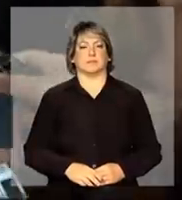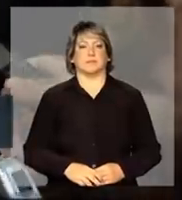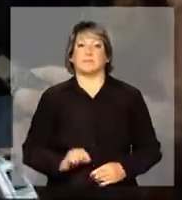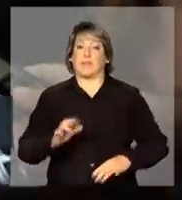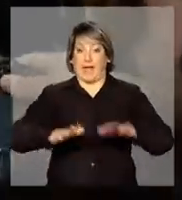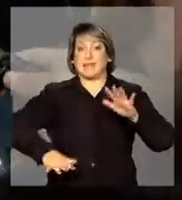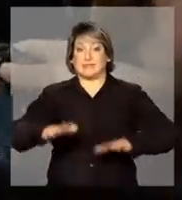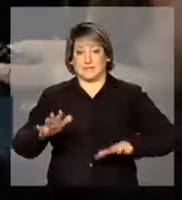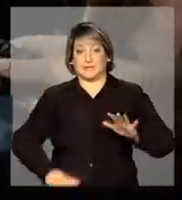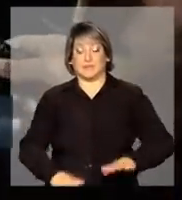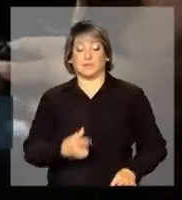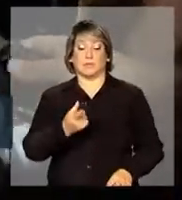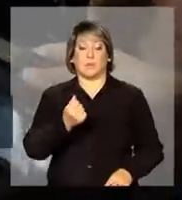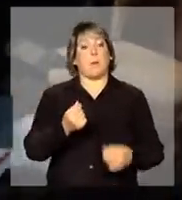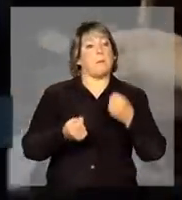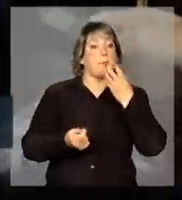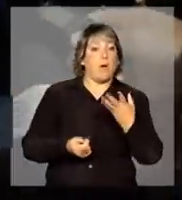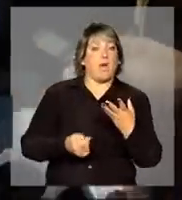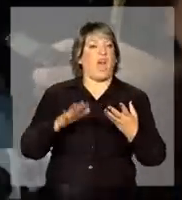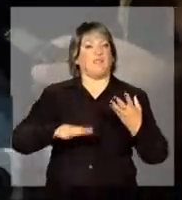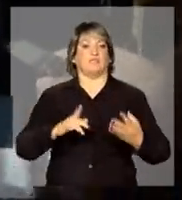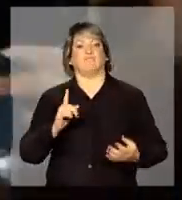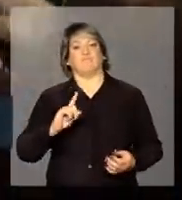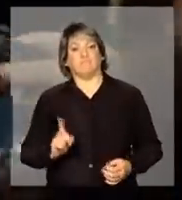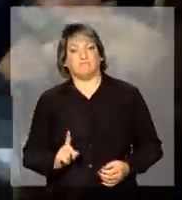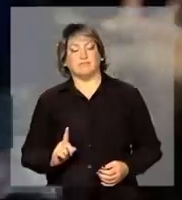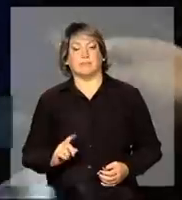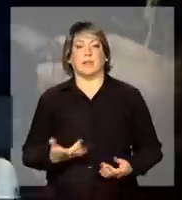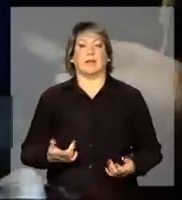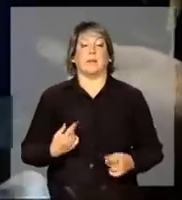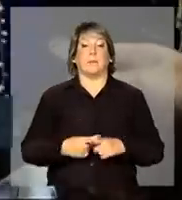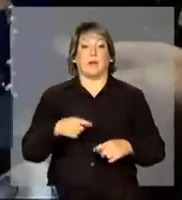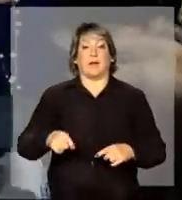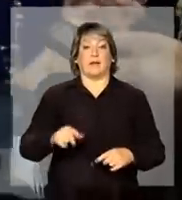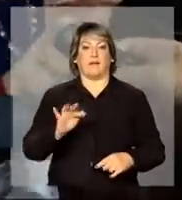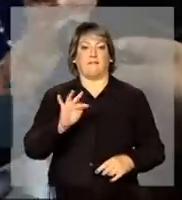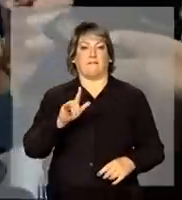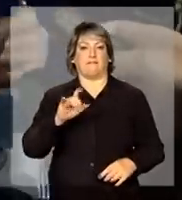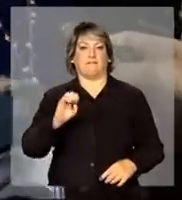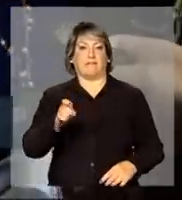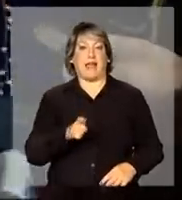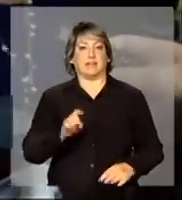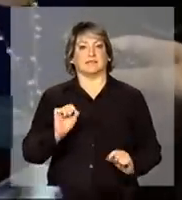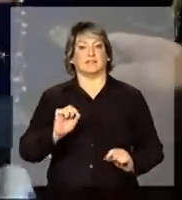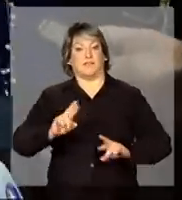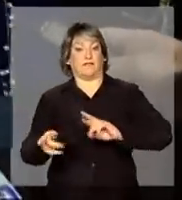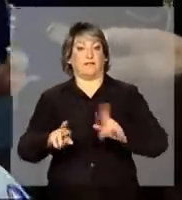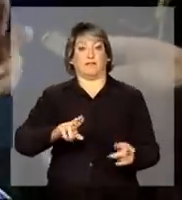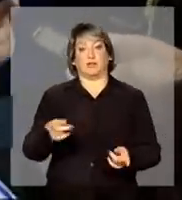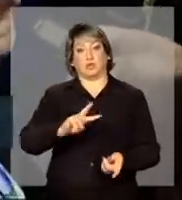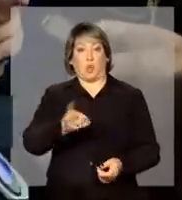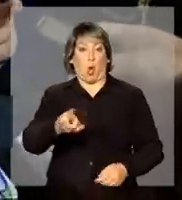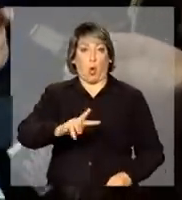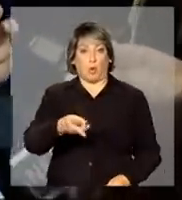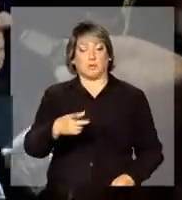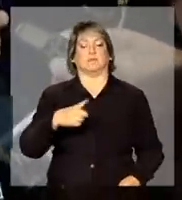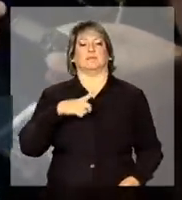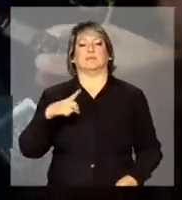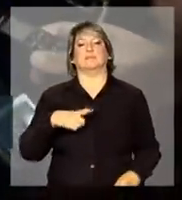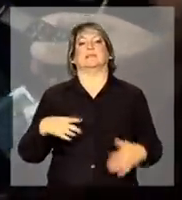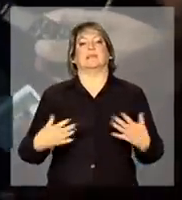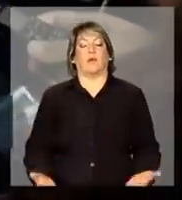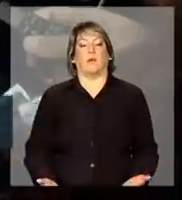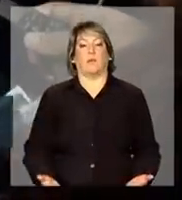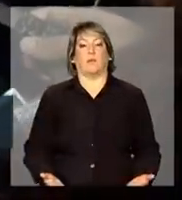preço compensa e às vezes não compensa. O fato de ser flexível é que justifica,